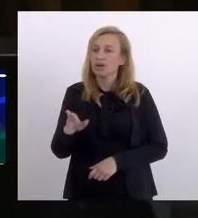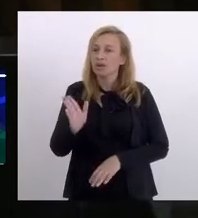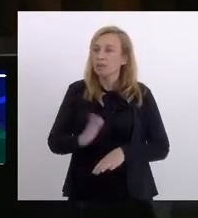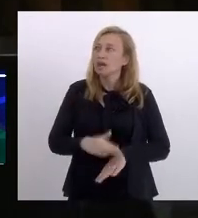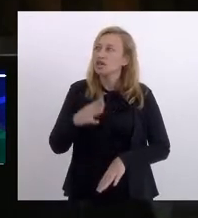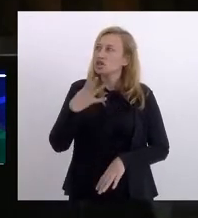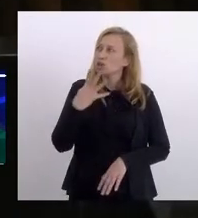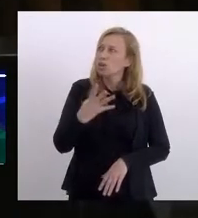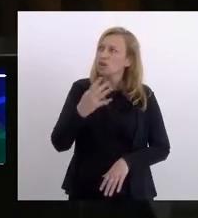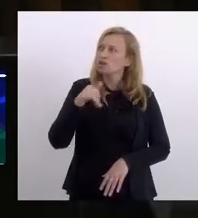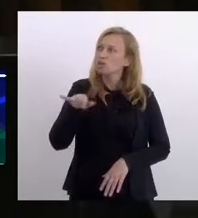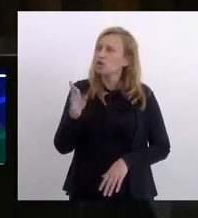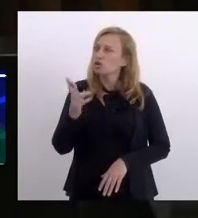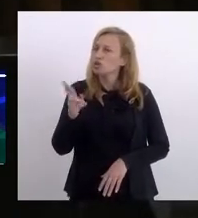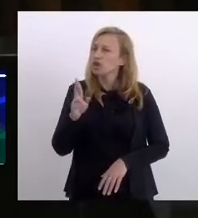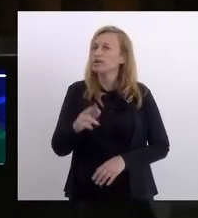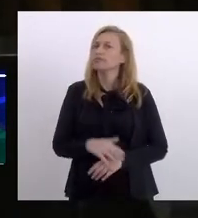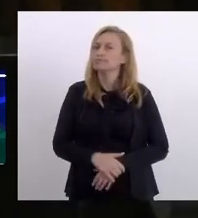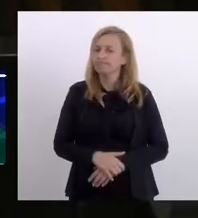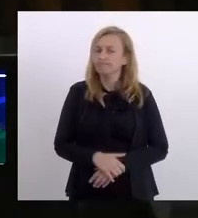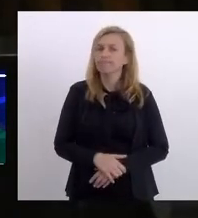de 4 bilhões de reais.